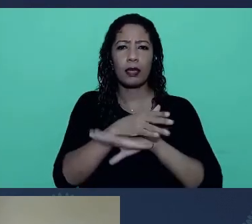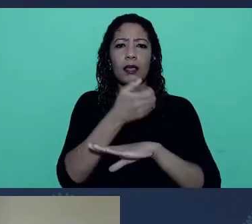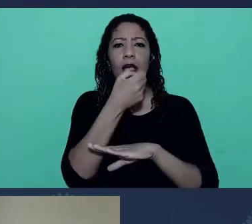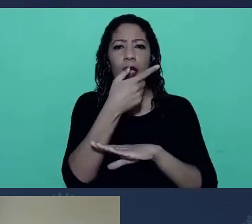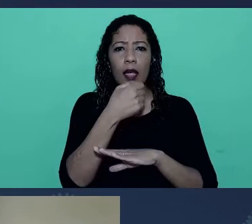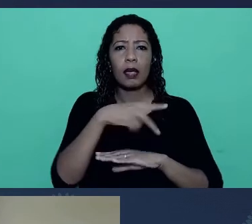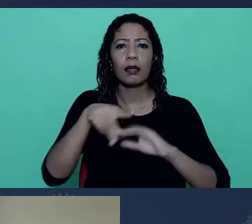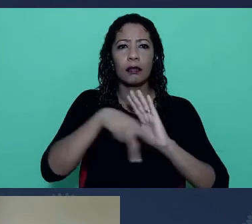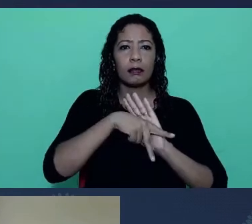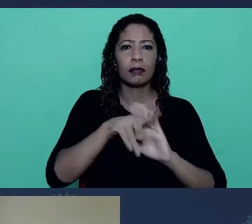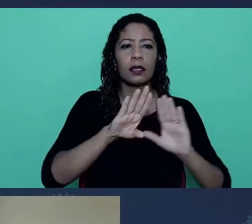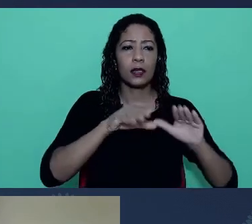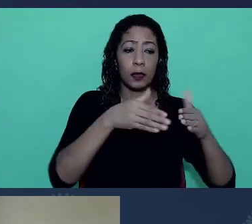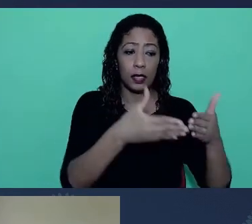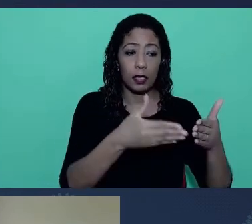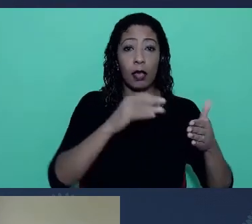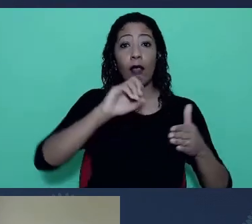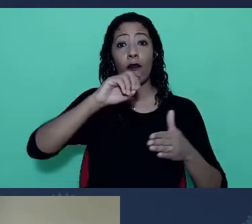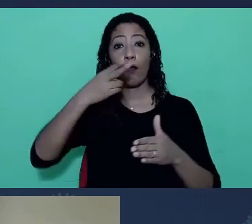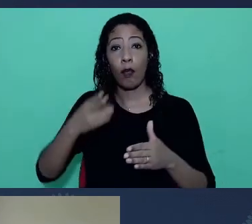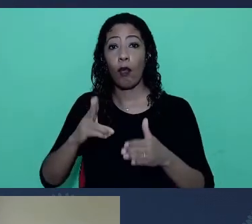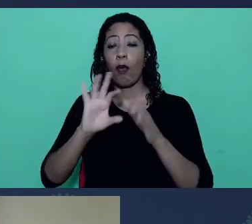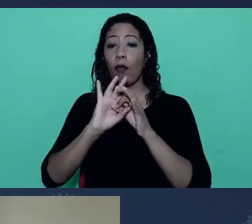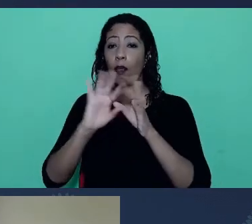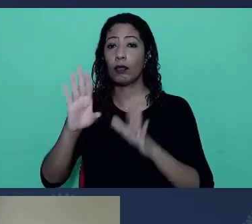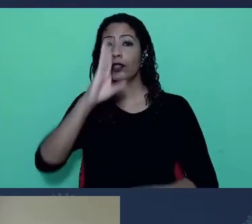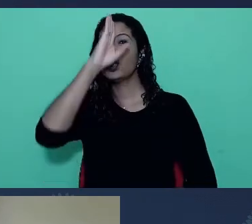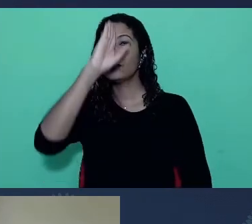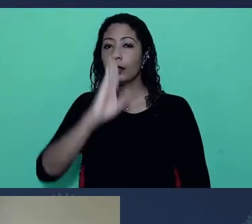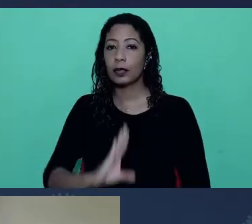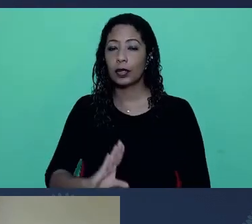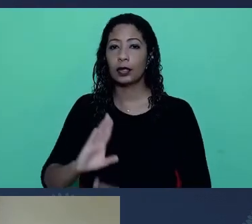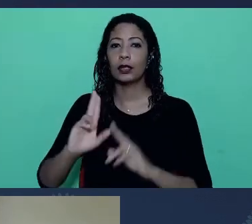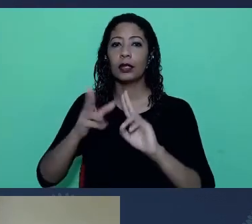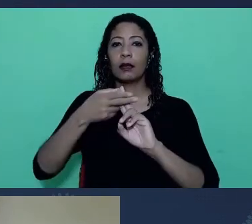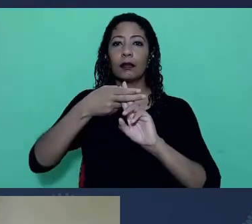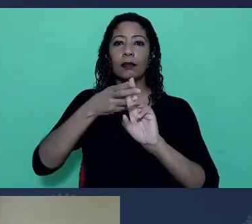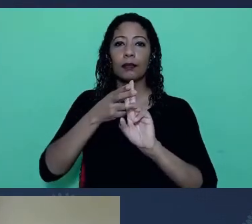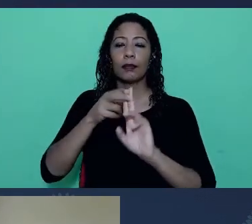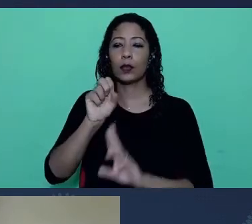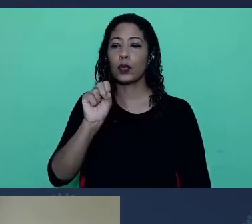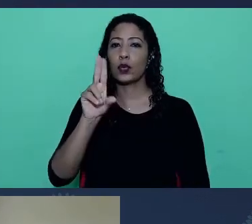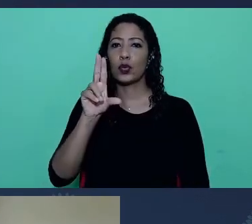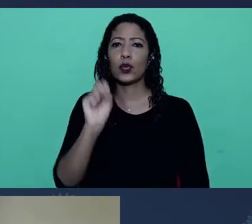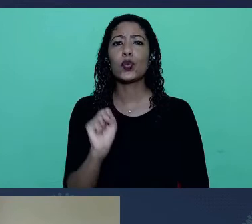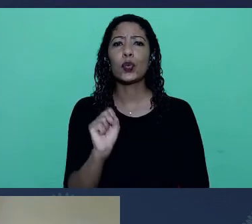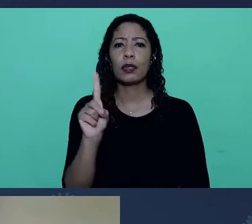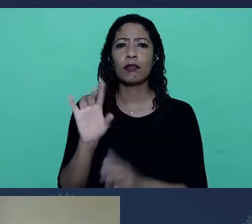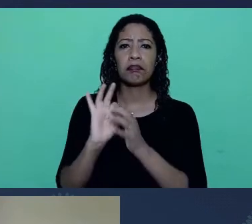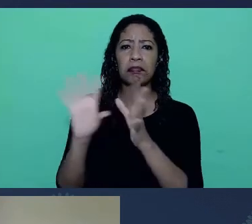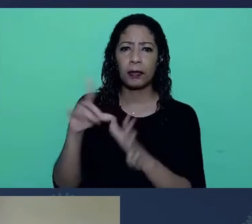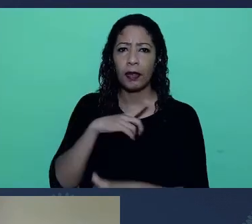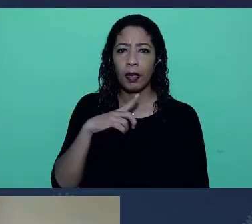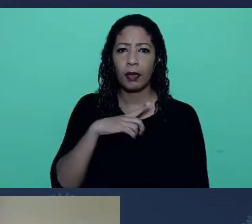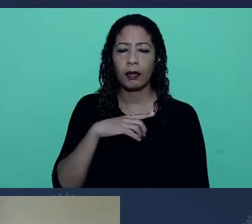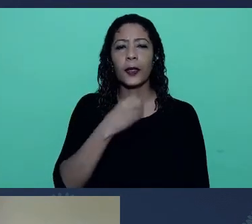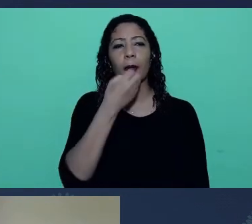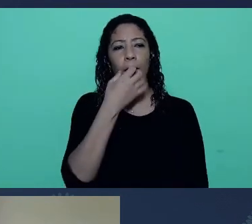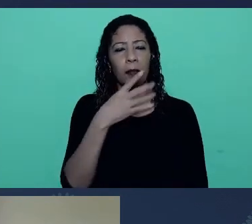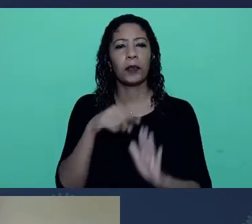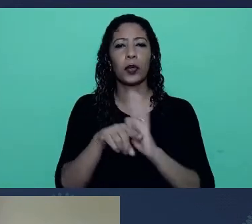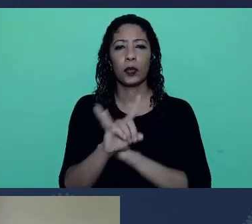estão disponíveis gratuitamente no SUS? Muito boa pergunta, Kátia. Nós temos uma política nacional de distribuição